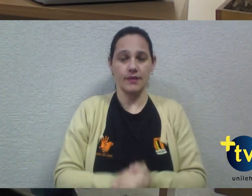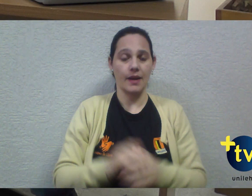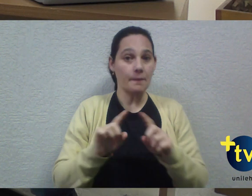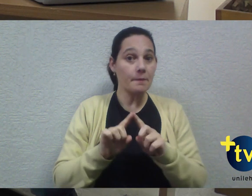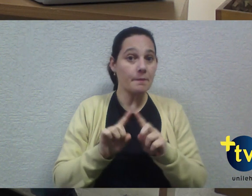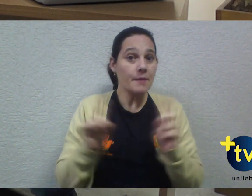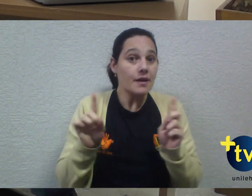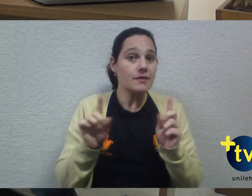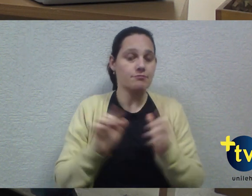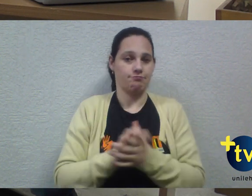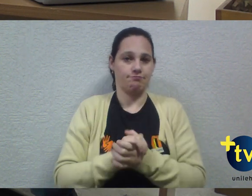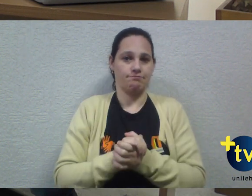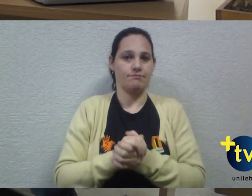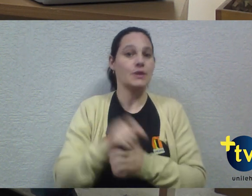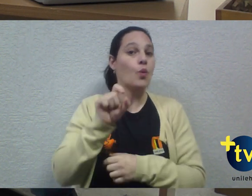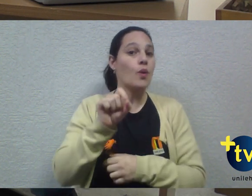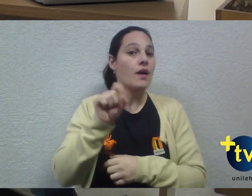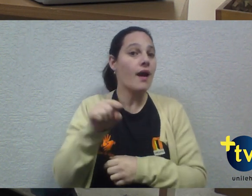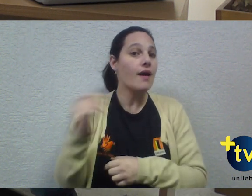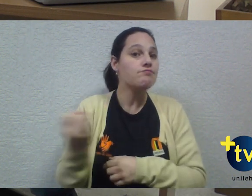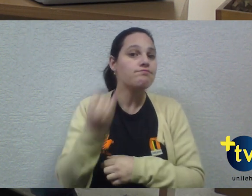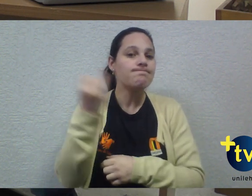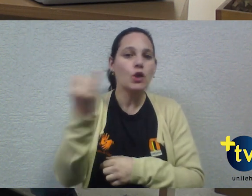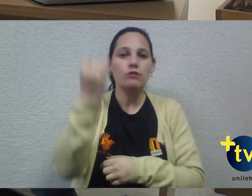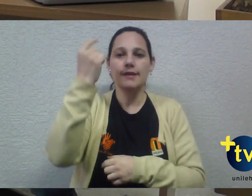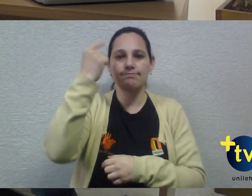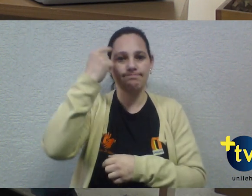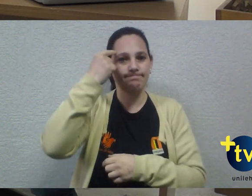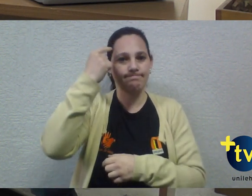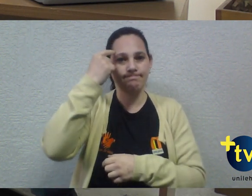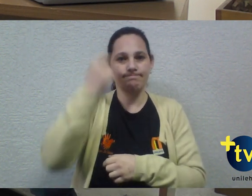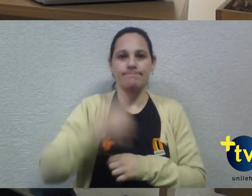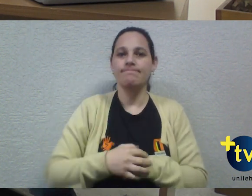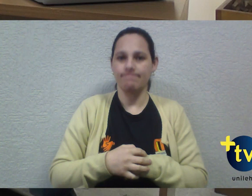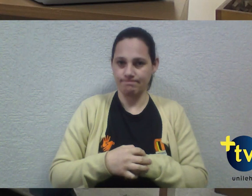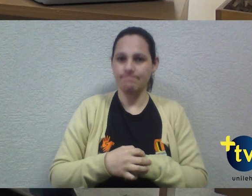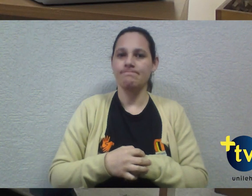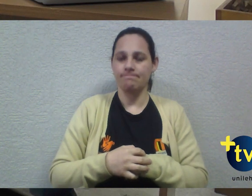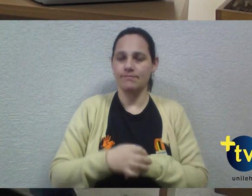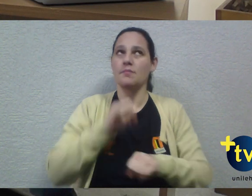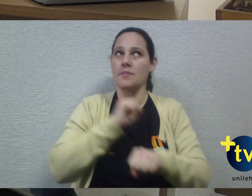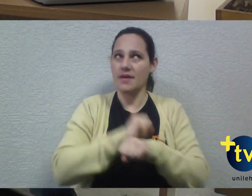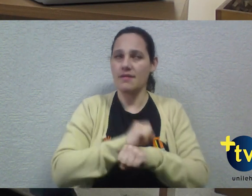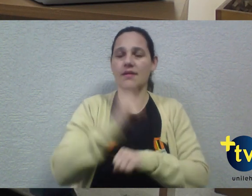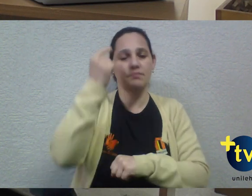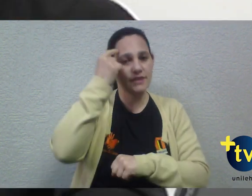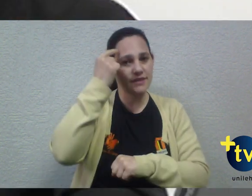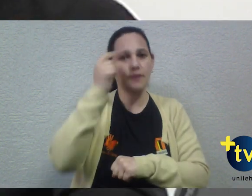Mas a questão é muito importante que muitas pessoas perguntam e param para pensar a